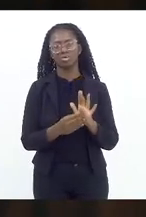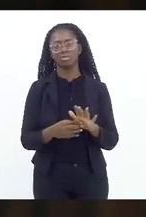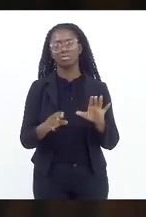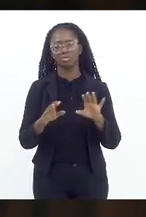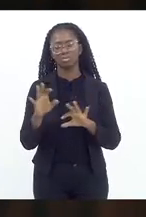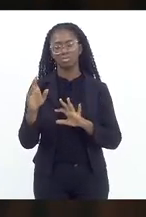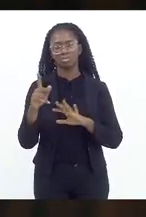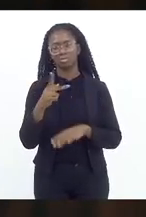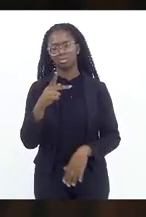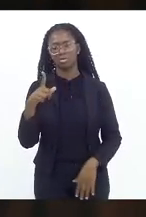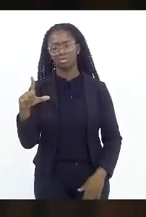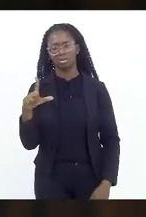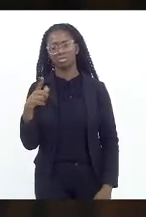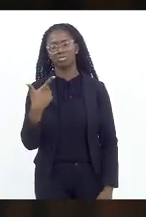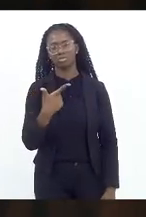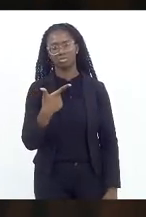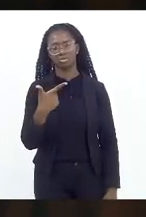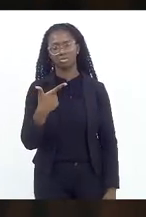projeto